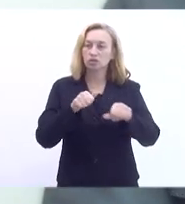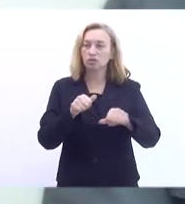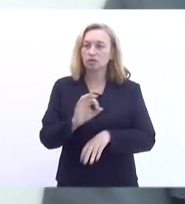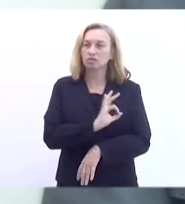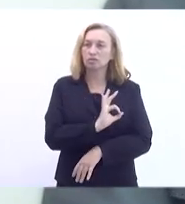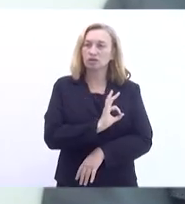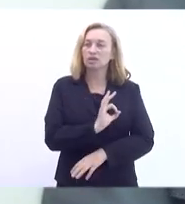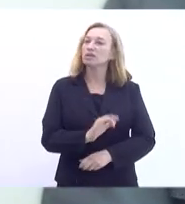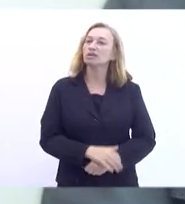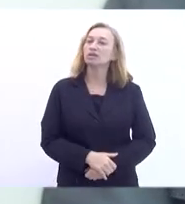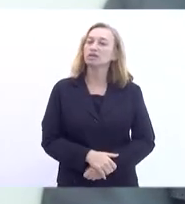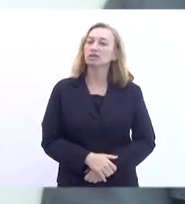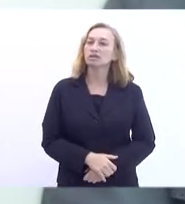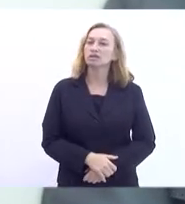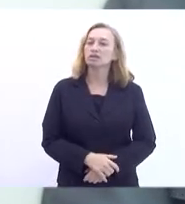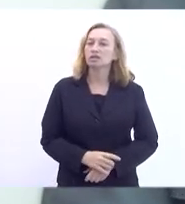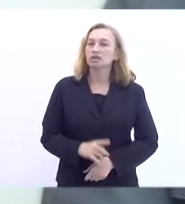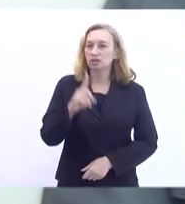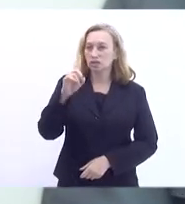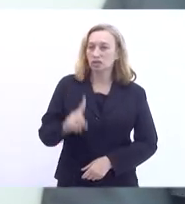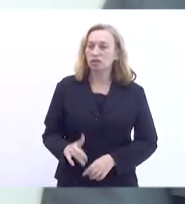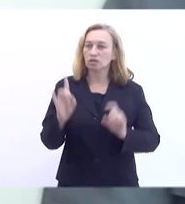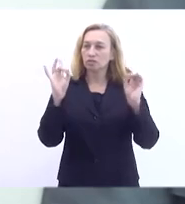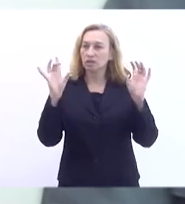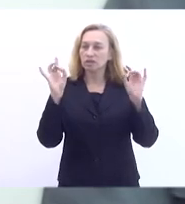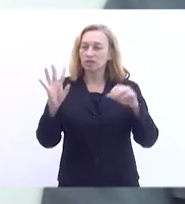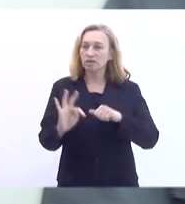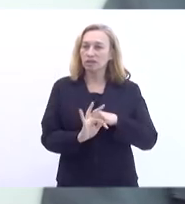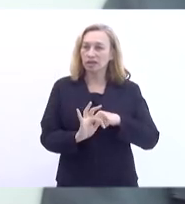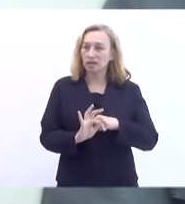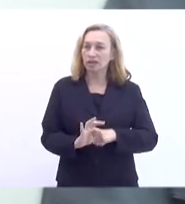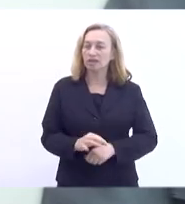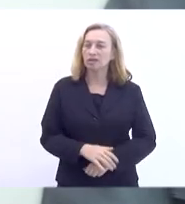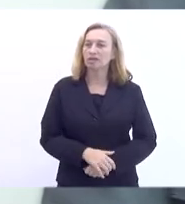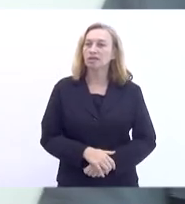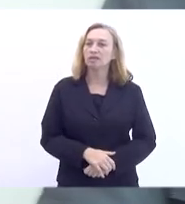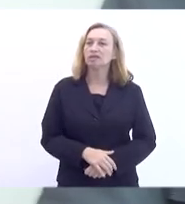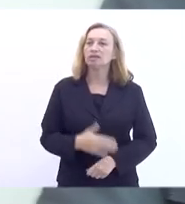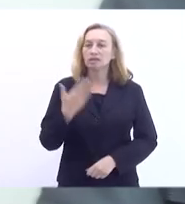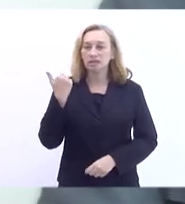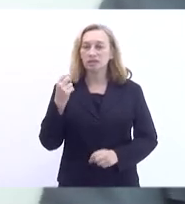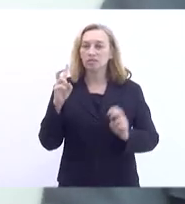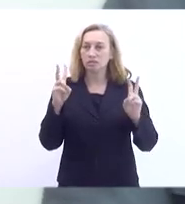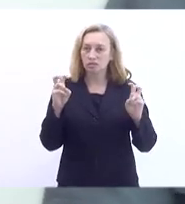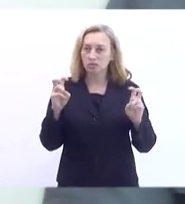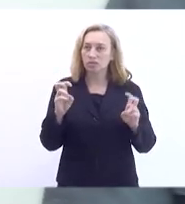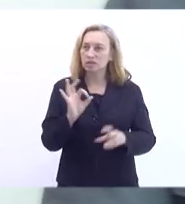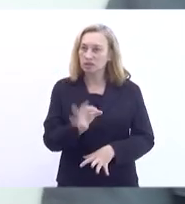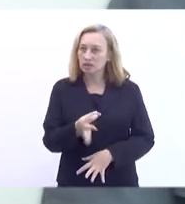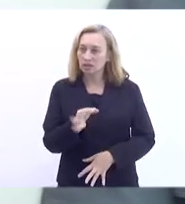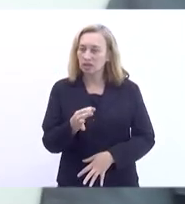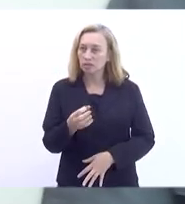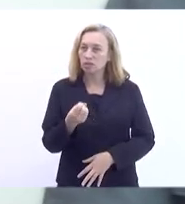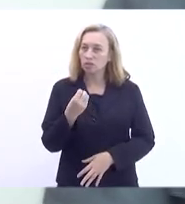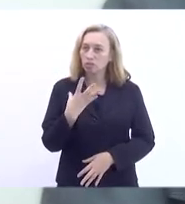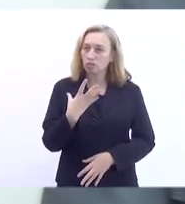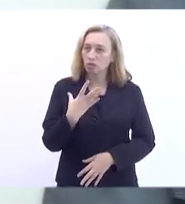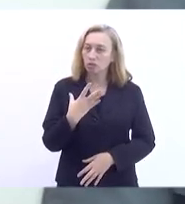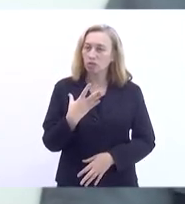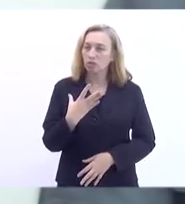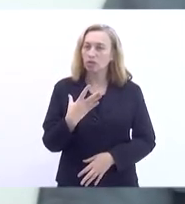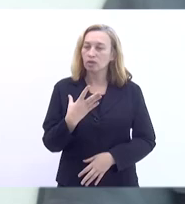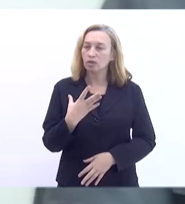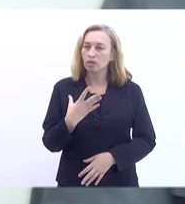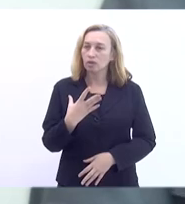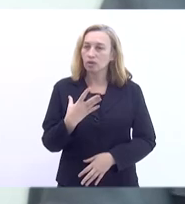e a nossa diretoria específica técnica que lidar com assunto provavelmente boa parte dos